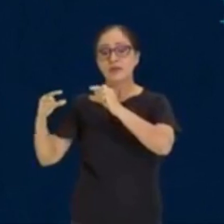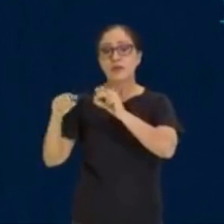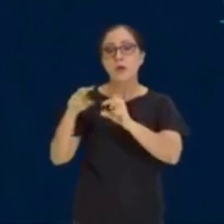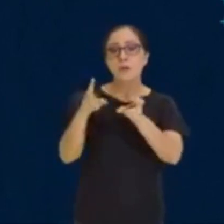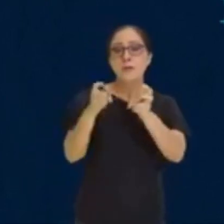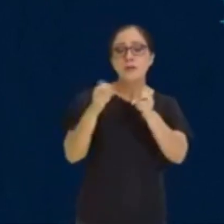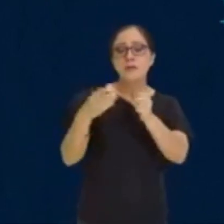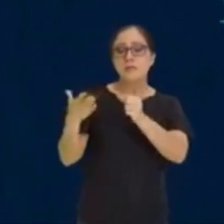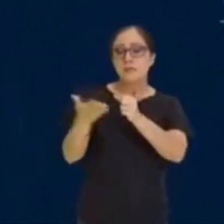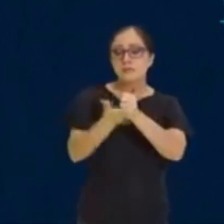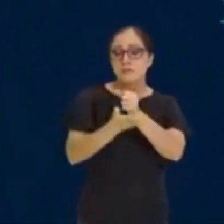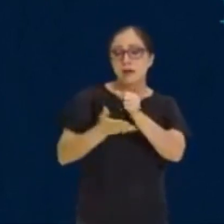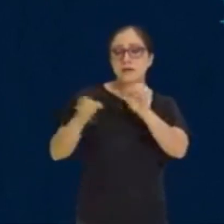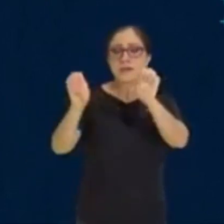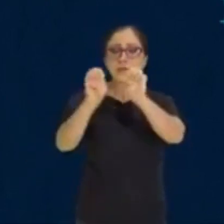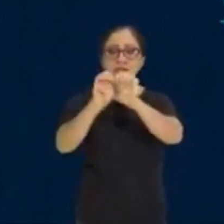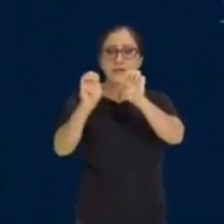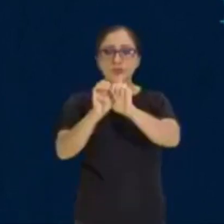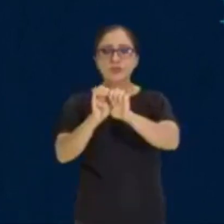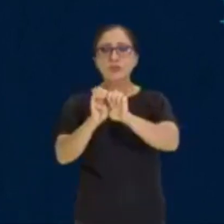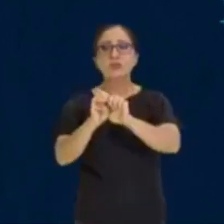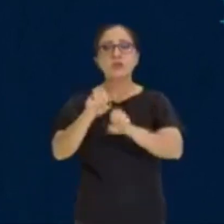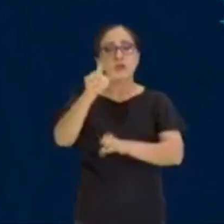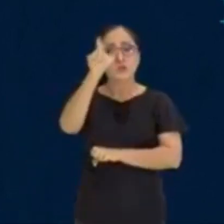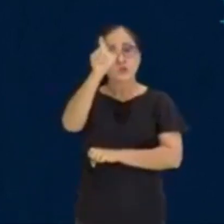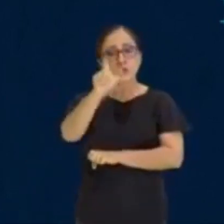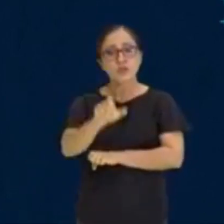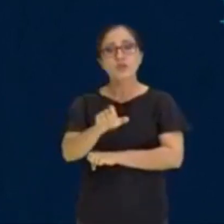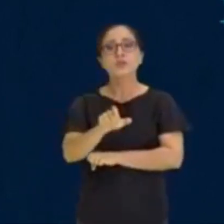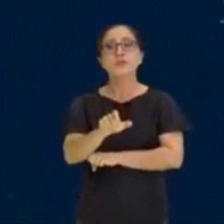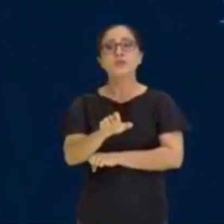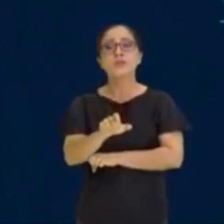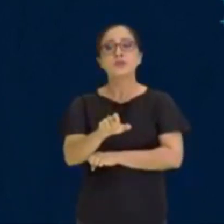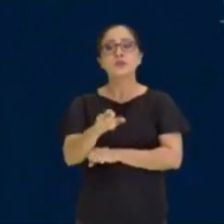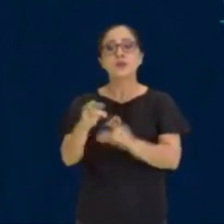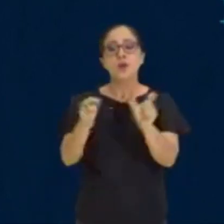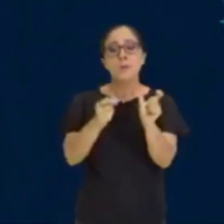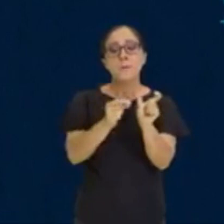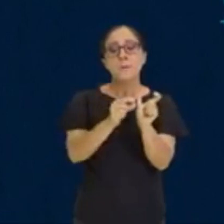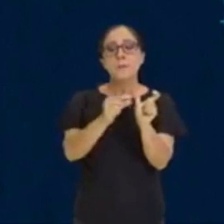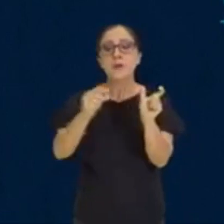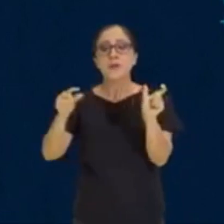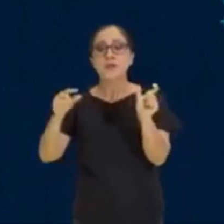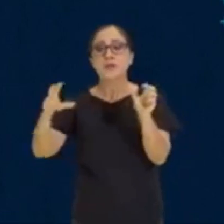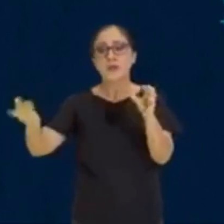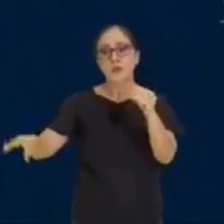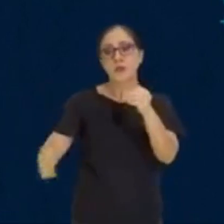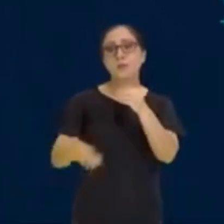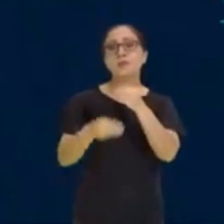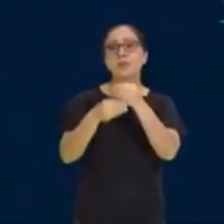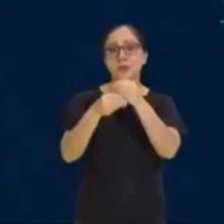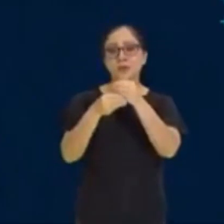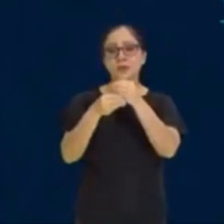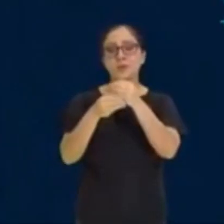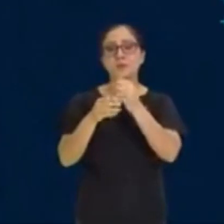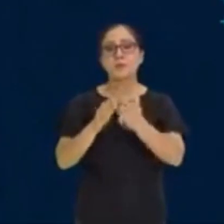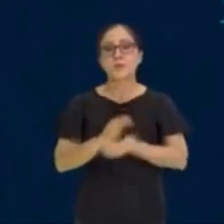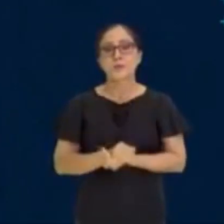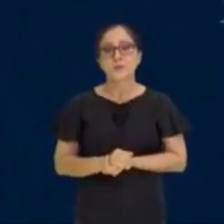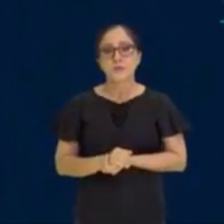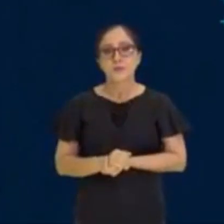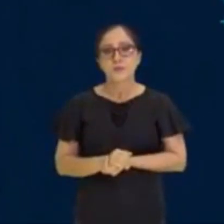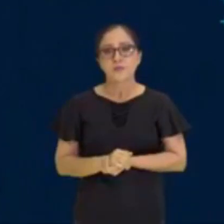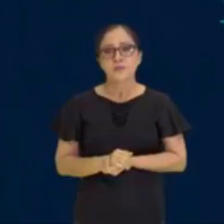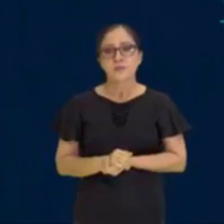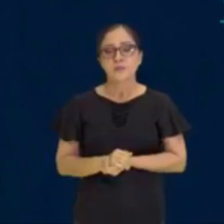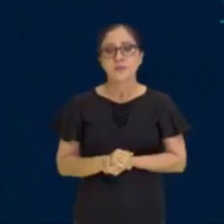da oração, sujeito, predicado, complemento, objetos direto e indireto.